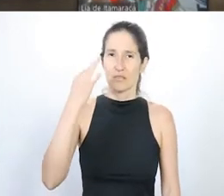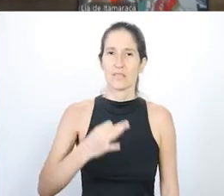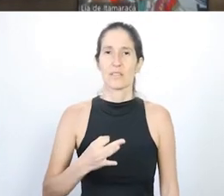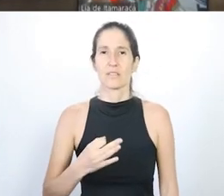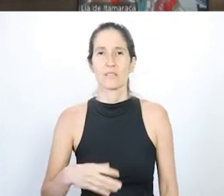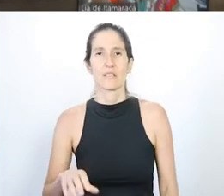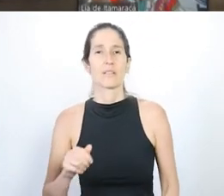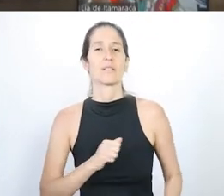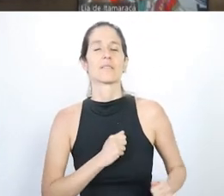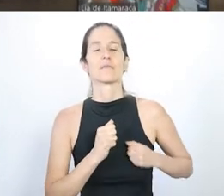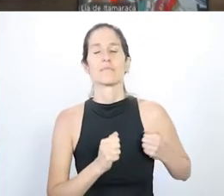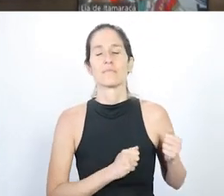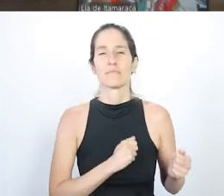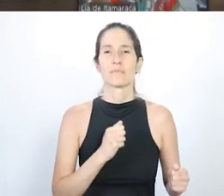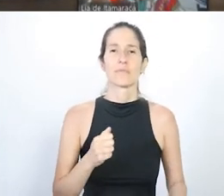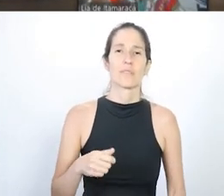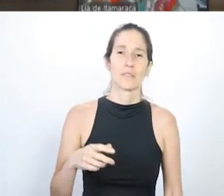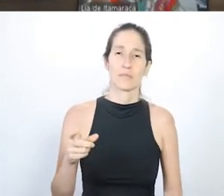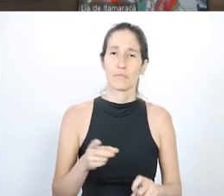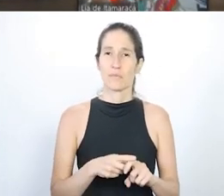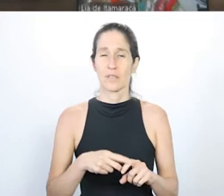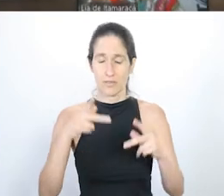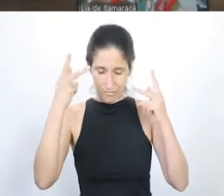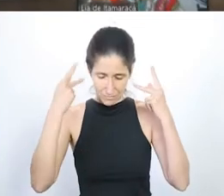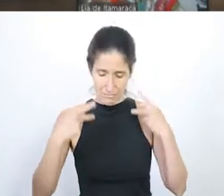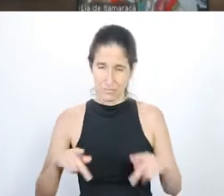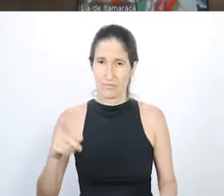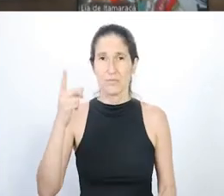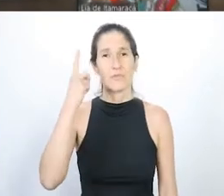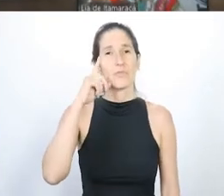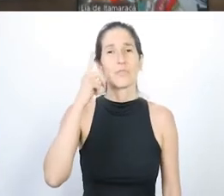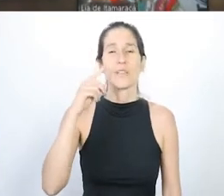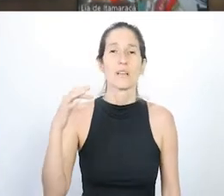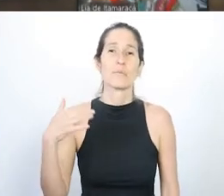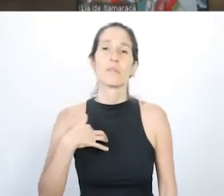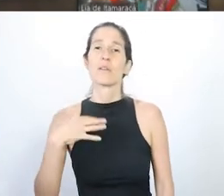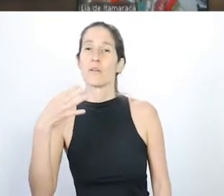A medicina me consulta e não dá fé, mas eu já sei por que é,